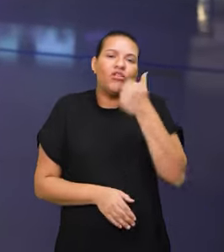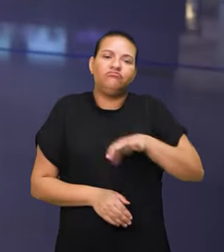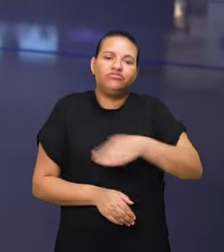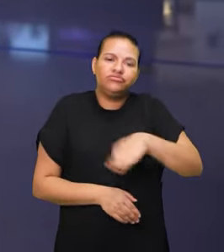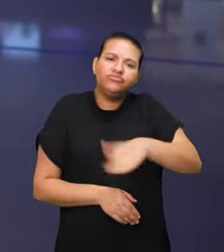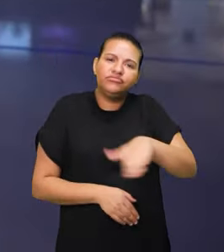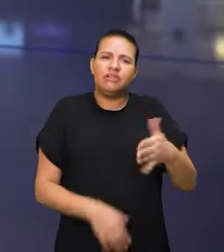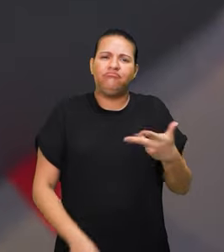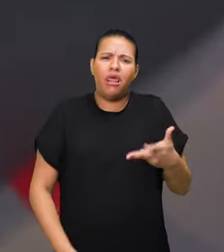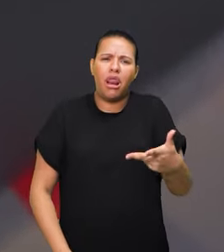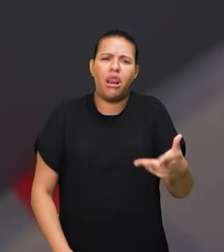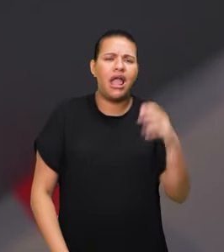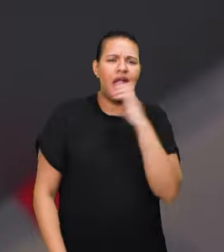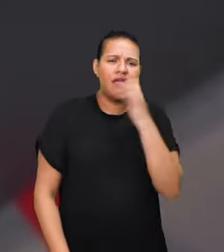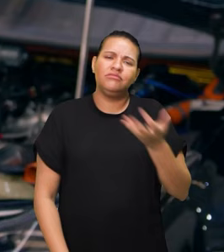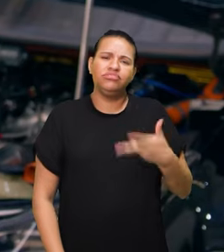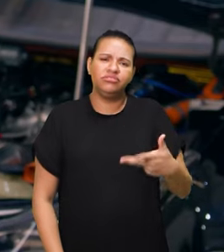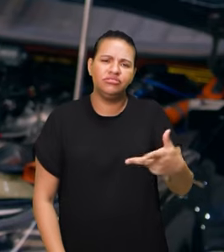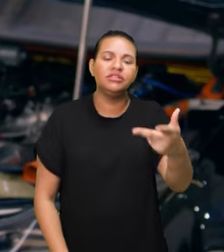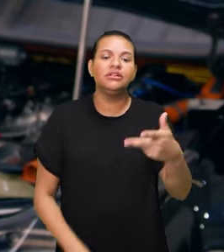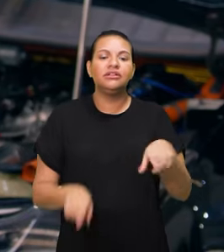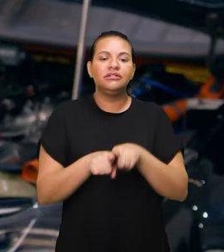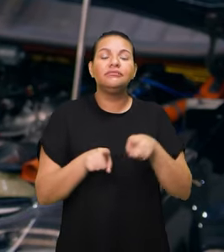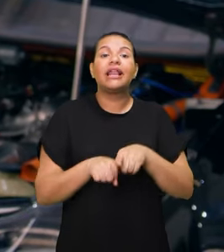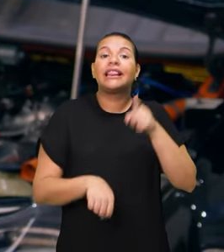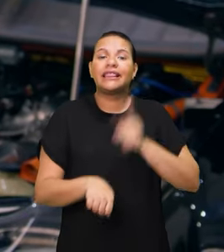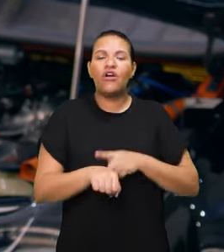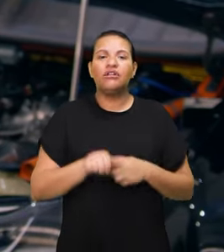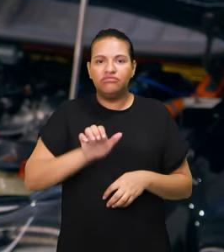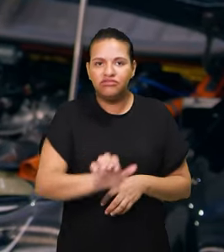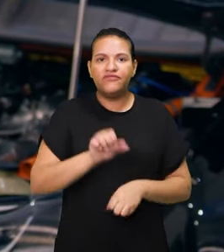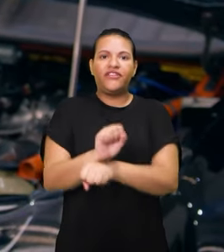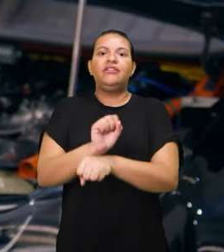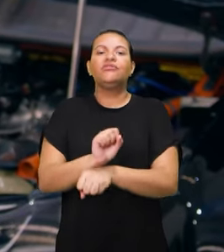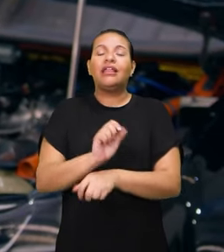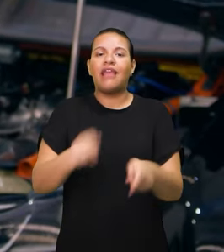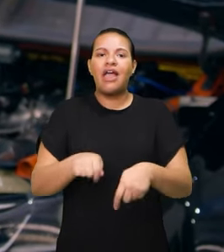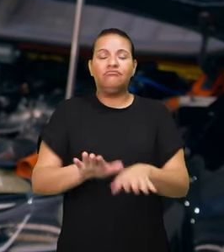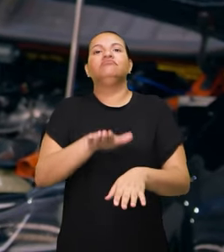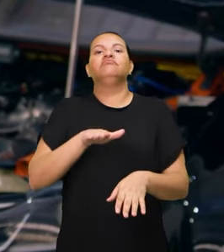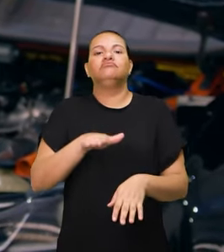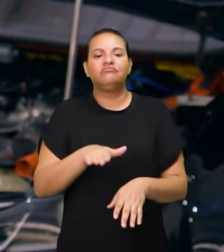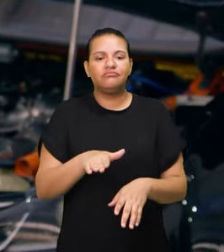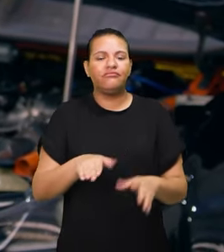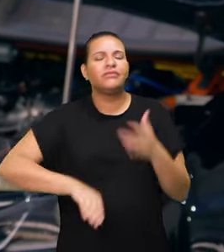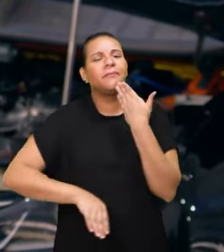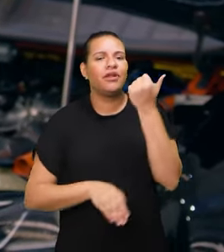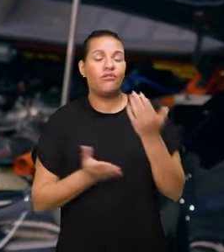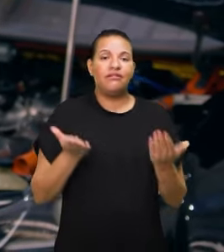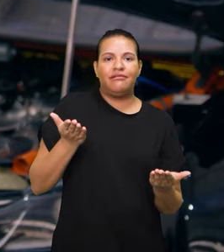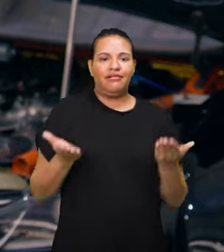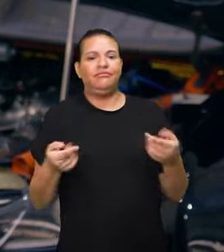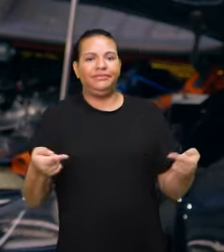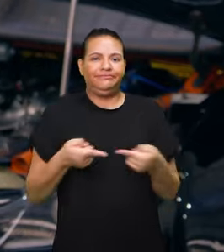que ele tem uma performance melhor porque ele é mais rápido ele tem uma aceleração maior ele freia mais dentro da curva E no fim